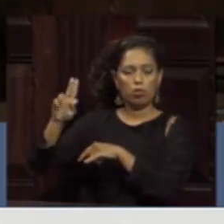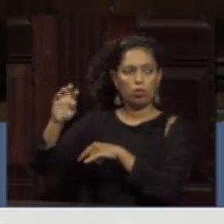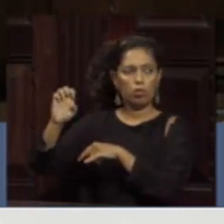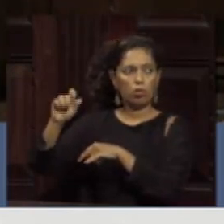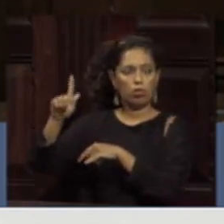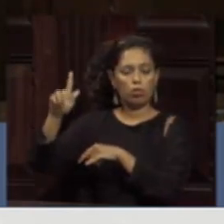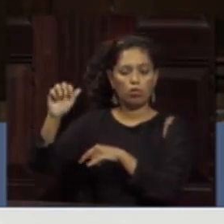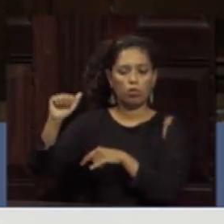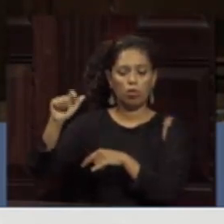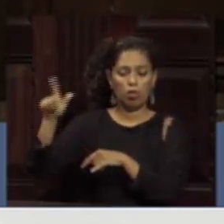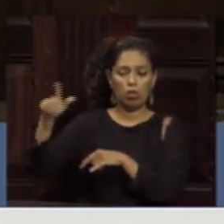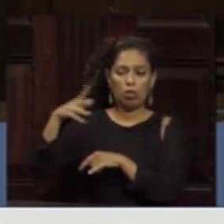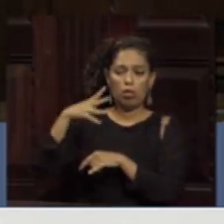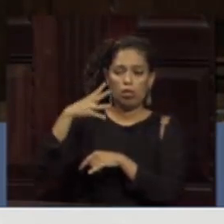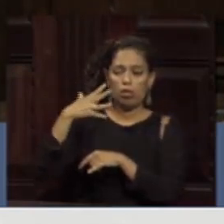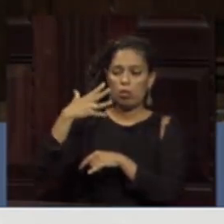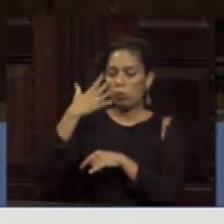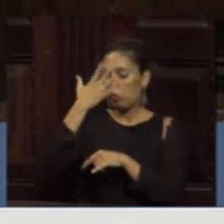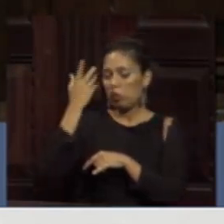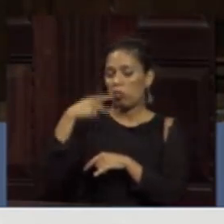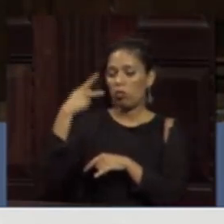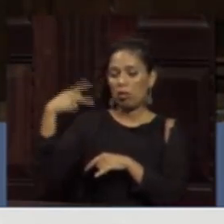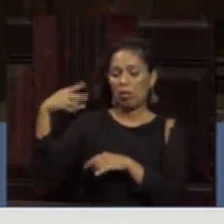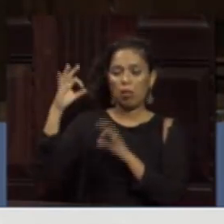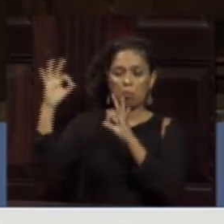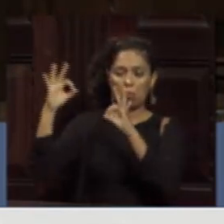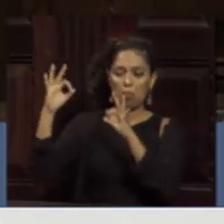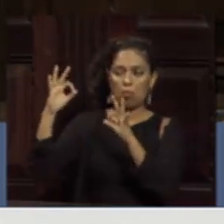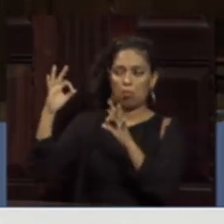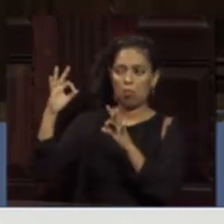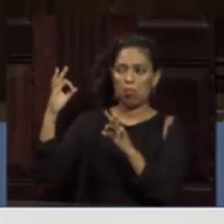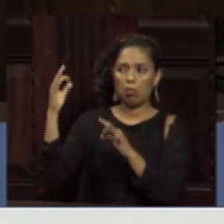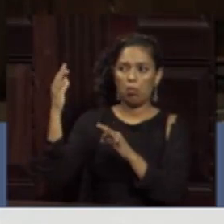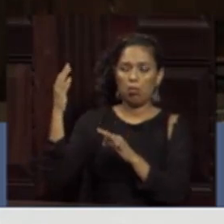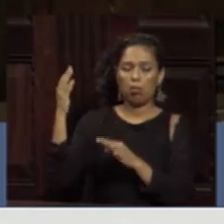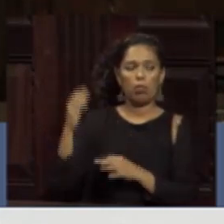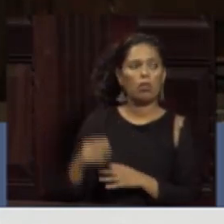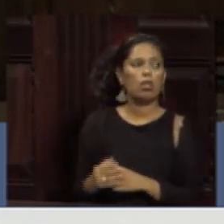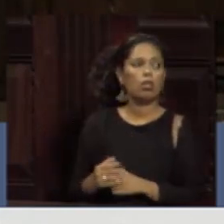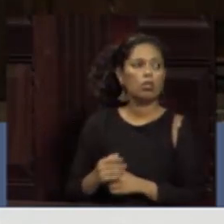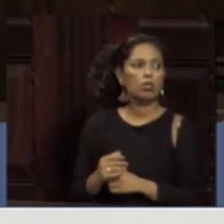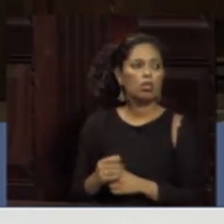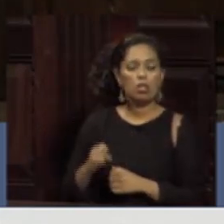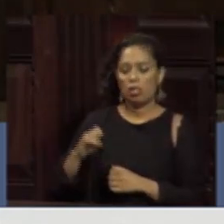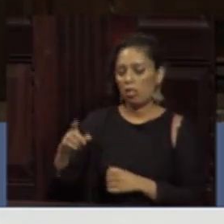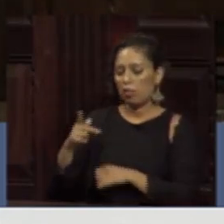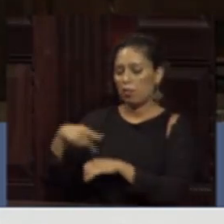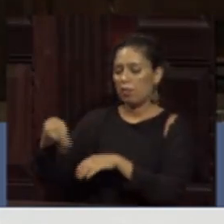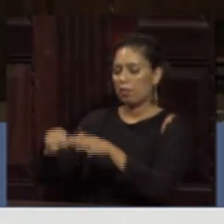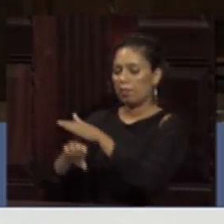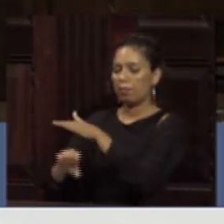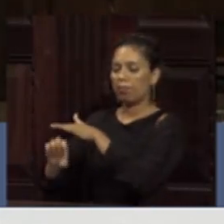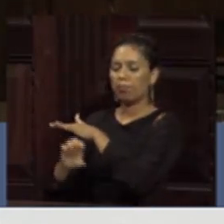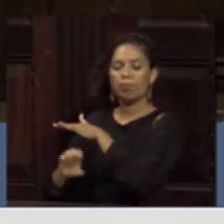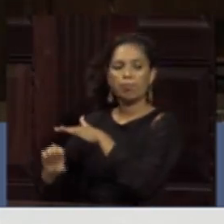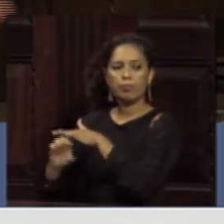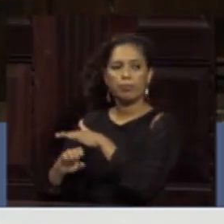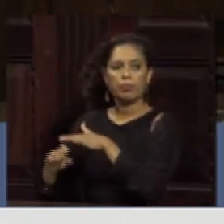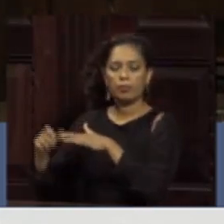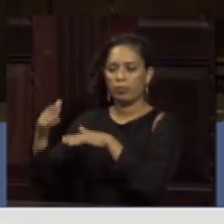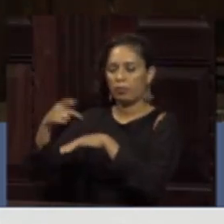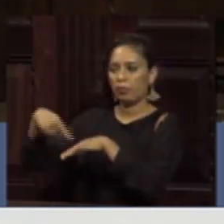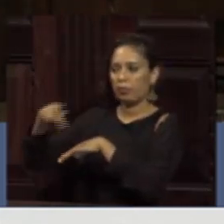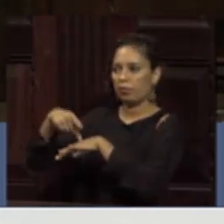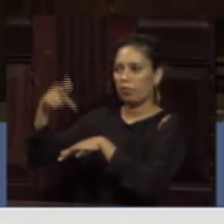Lá existe respeito ao meio ambiente. Mas dizer que uma empresa norueguesa, Hidroalonorte,